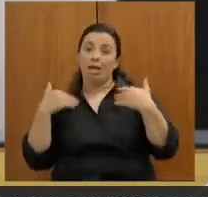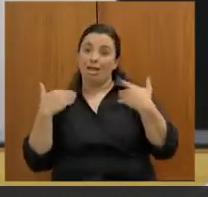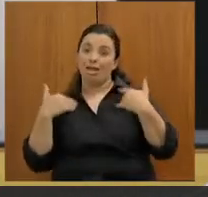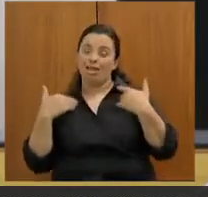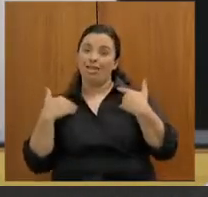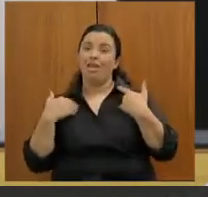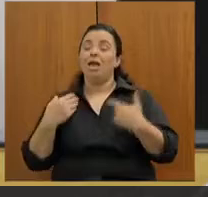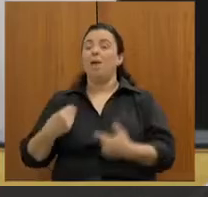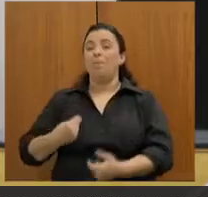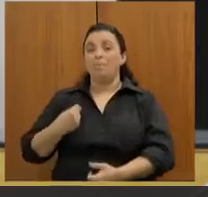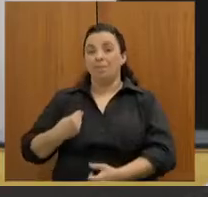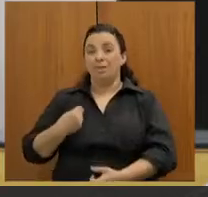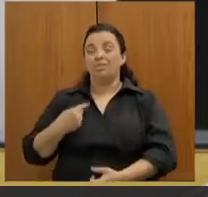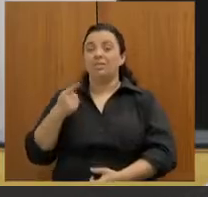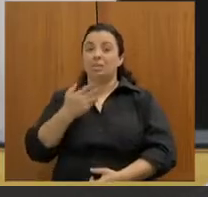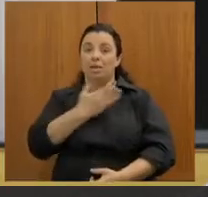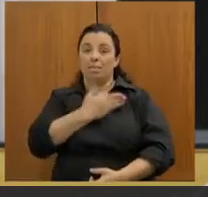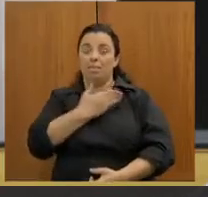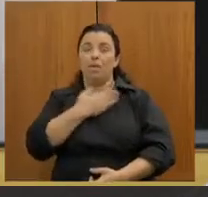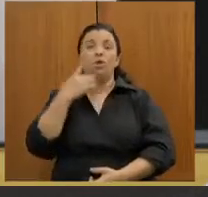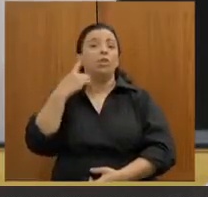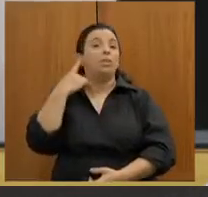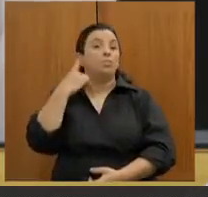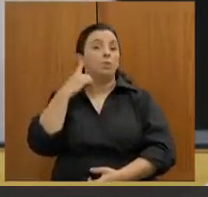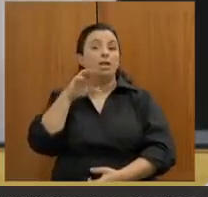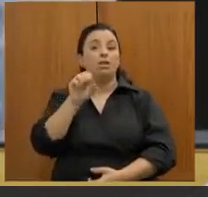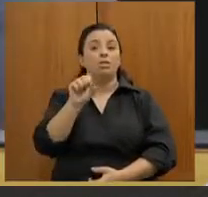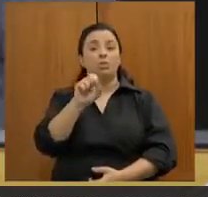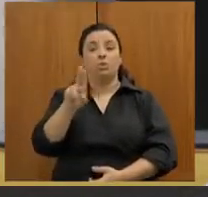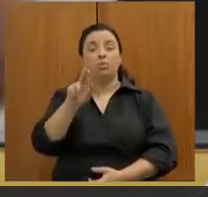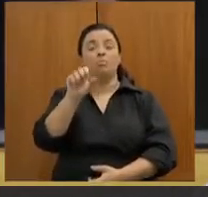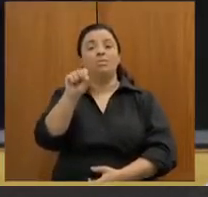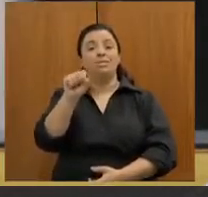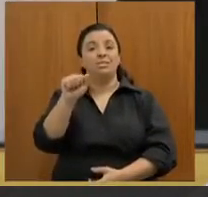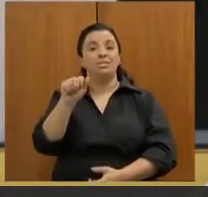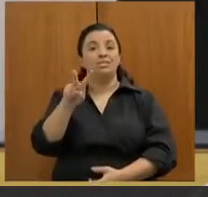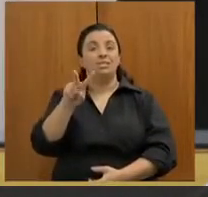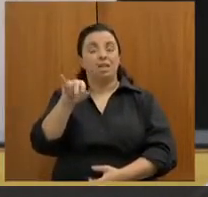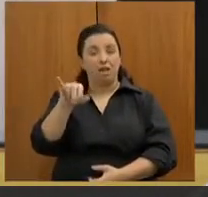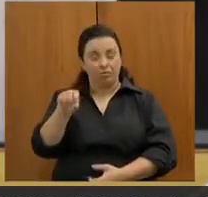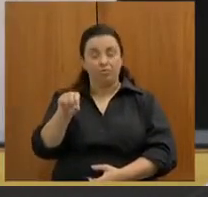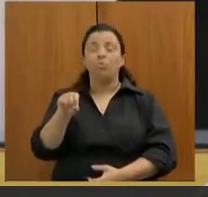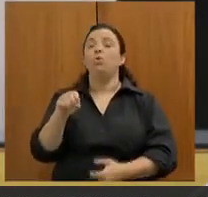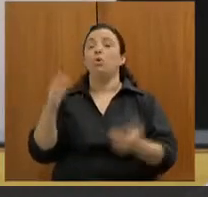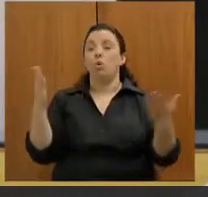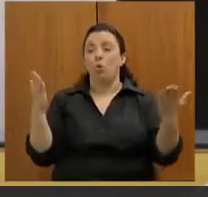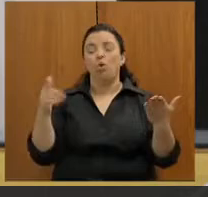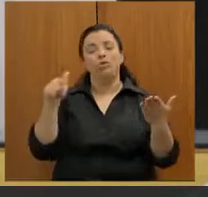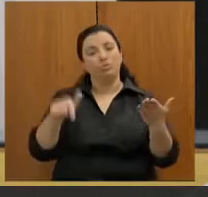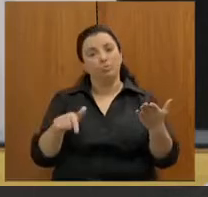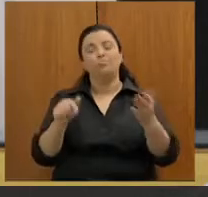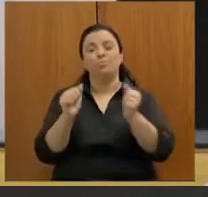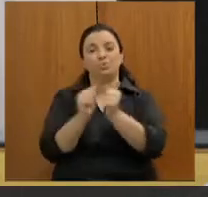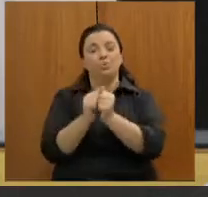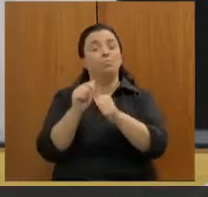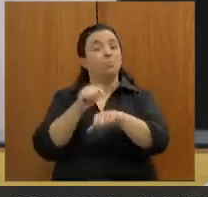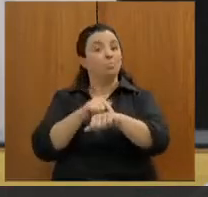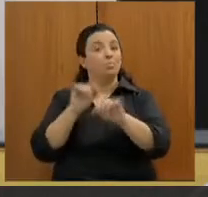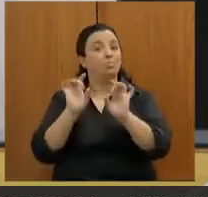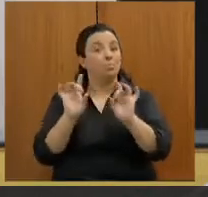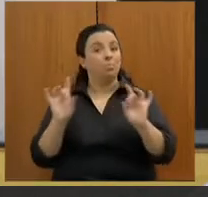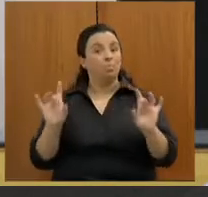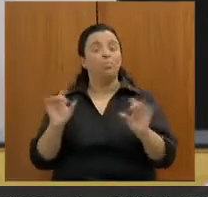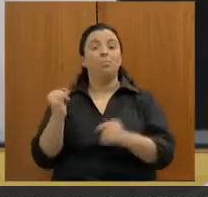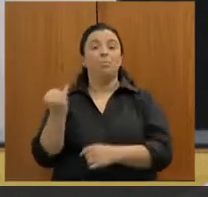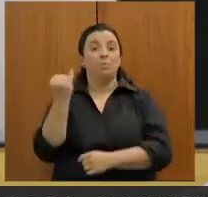amigo deputado Sávio Souza Cruz e nos prestigiar neste momento importante Deputado estável onde nós vamos